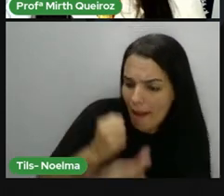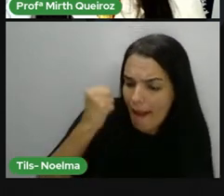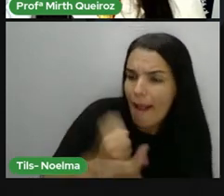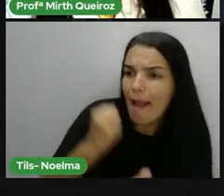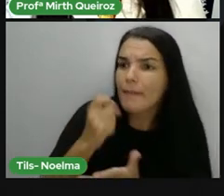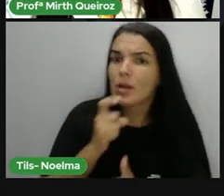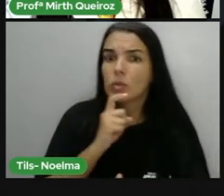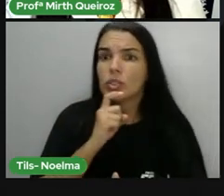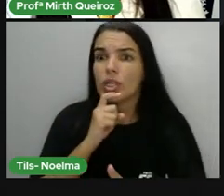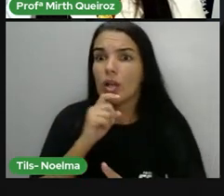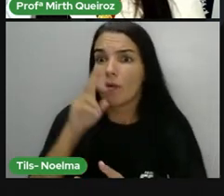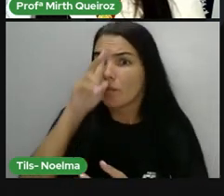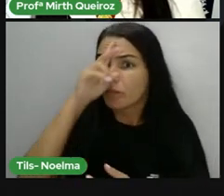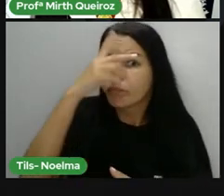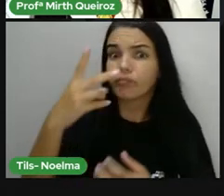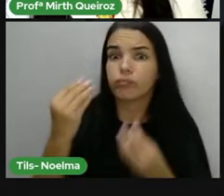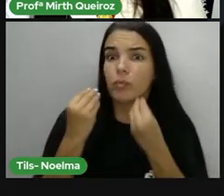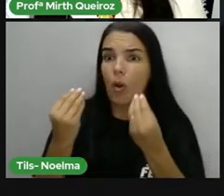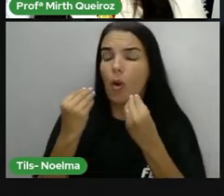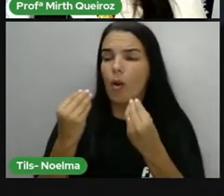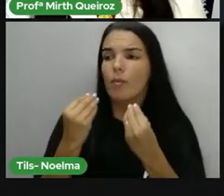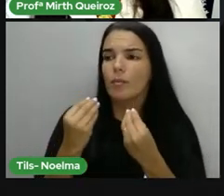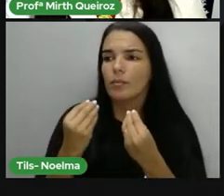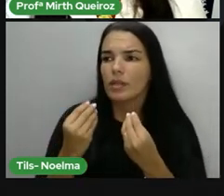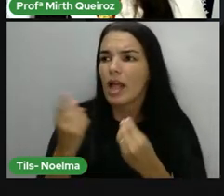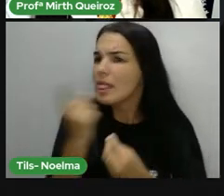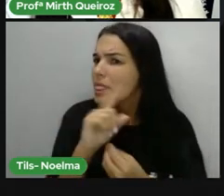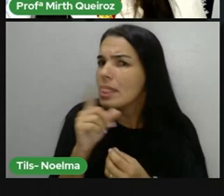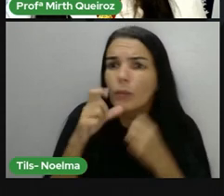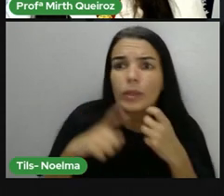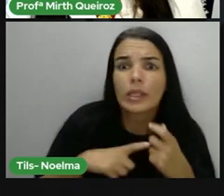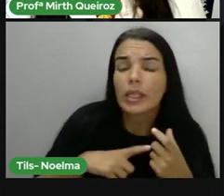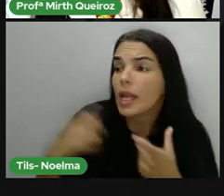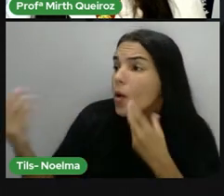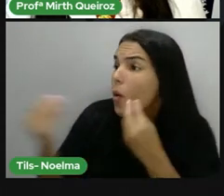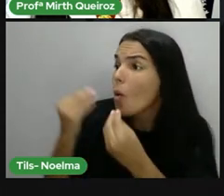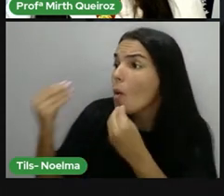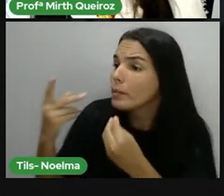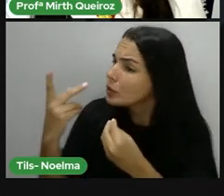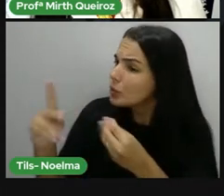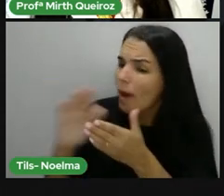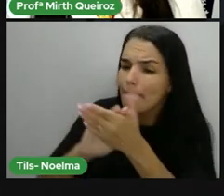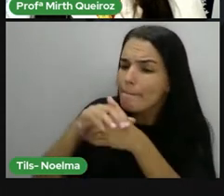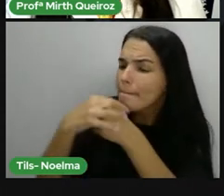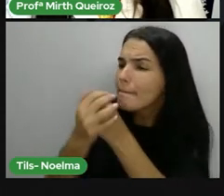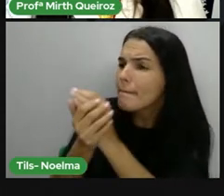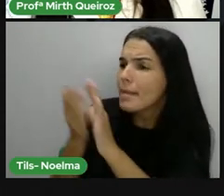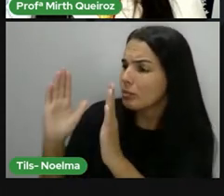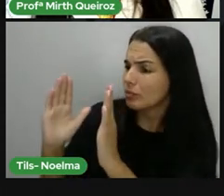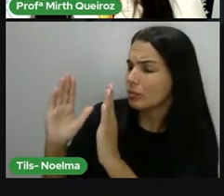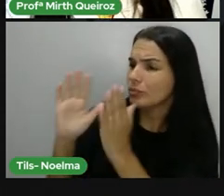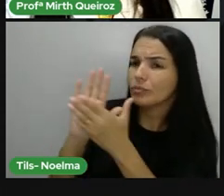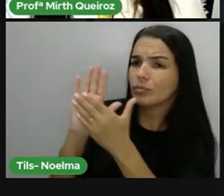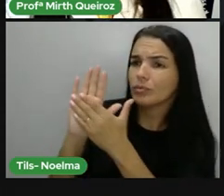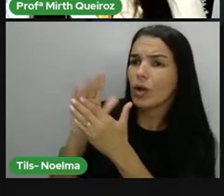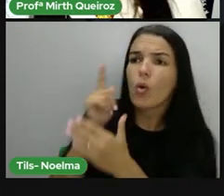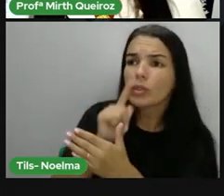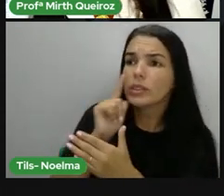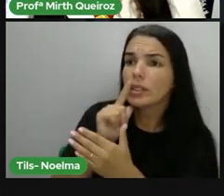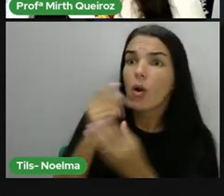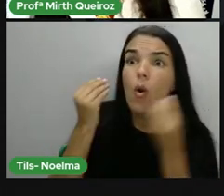de gelo tão grossa. É impossível que com essas mãos tenha conseguido isso.